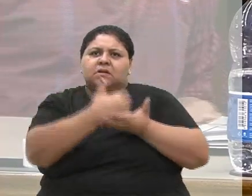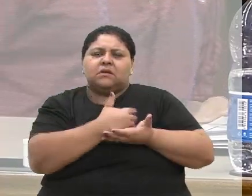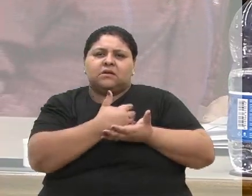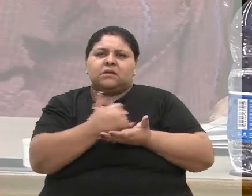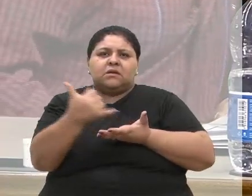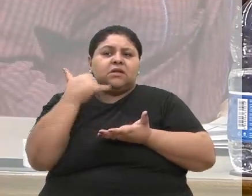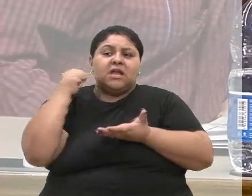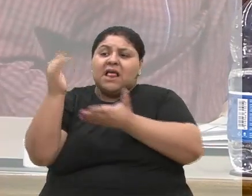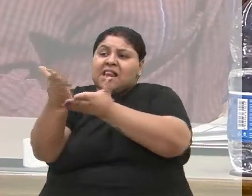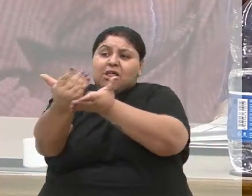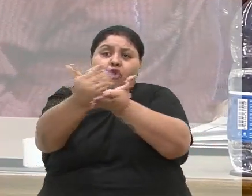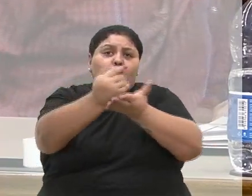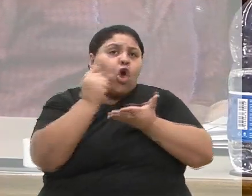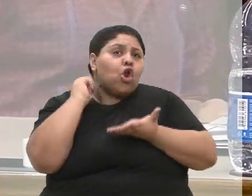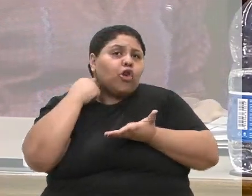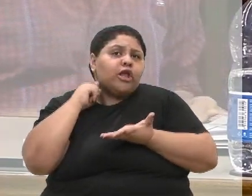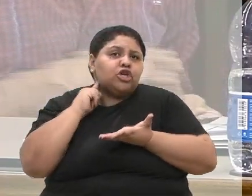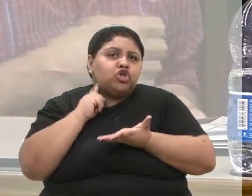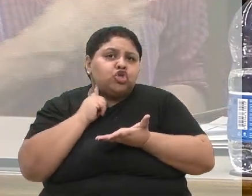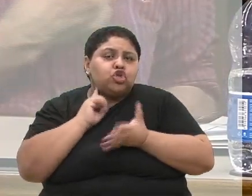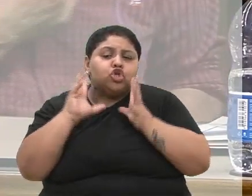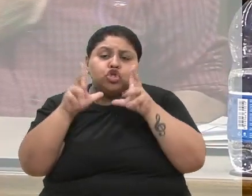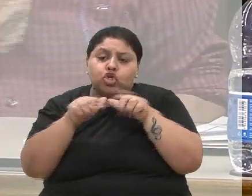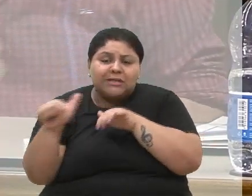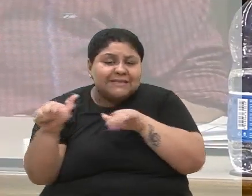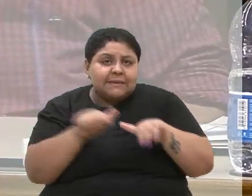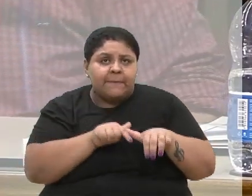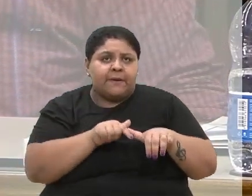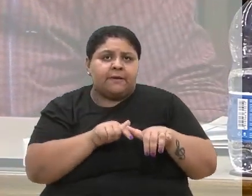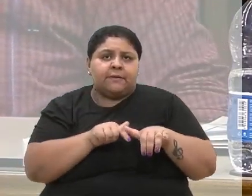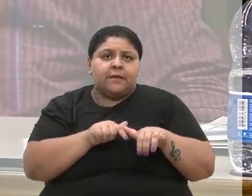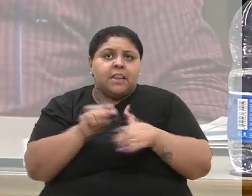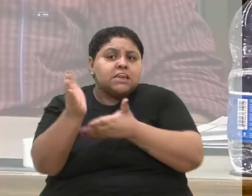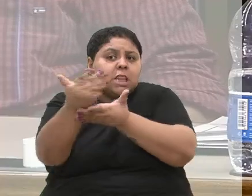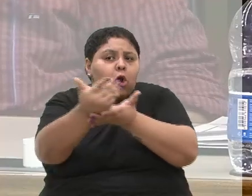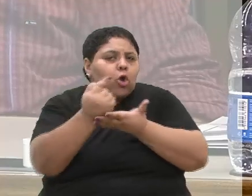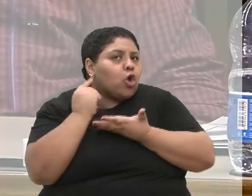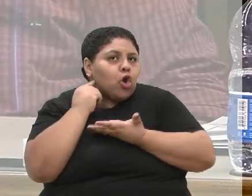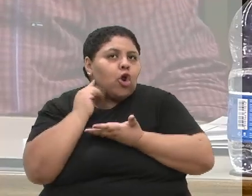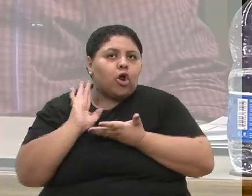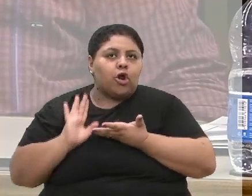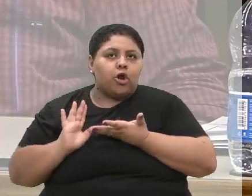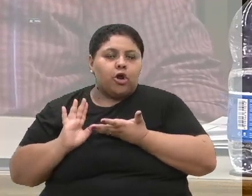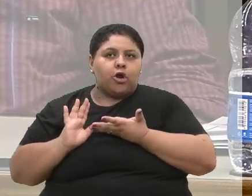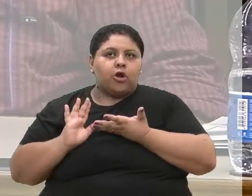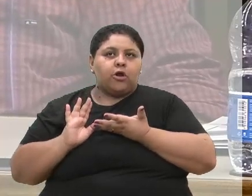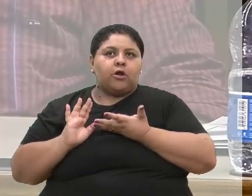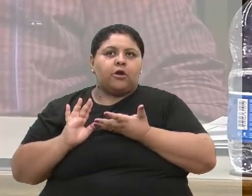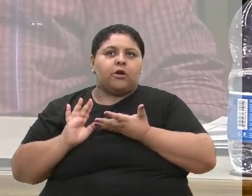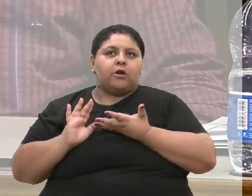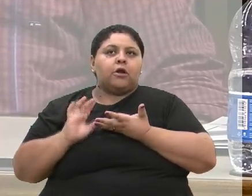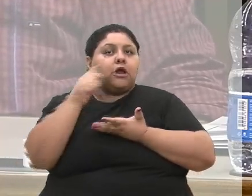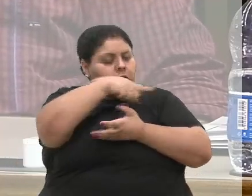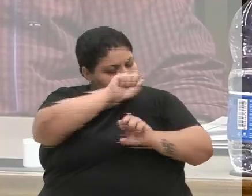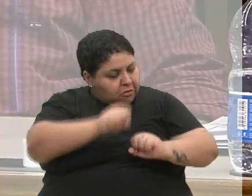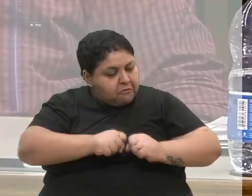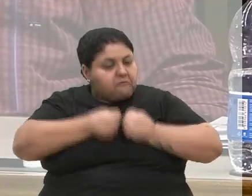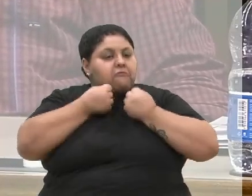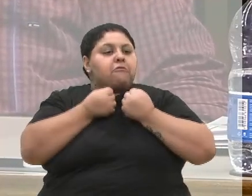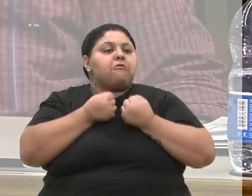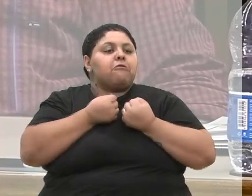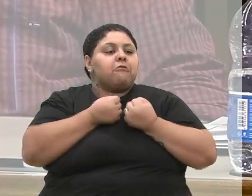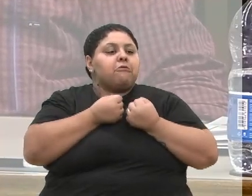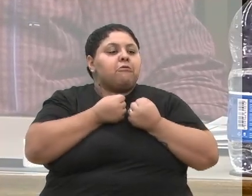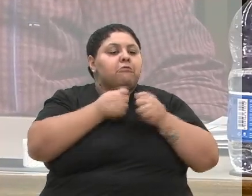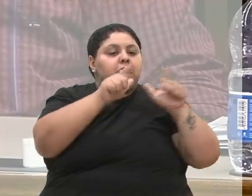que não recolhem o lixo lá. Toda semana a mulher me manda os lixos e não recolhem. Então não é, vereador, isso eu saio na sua defesa, porque são em vários locais em